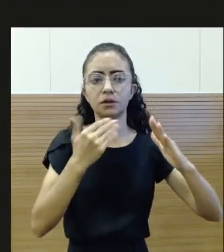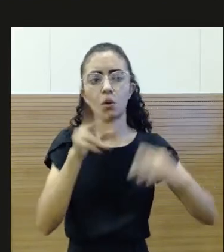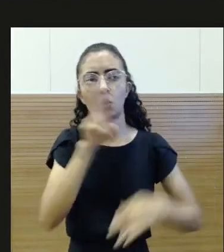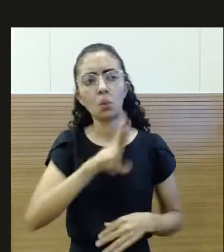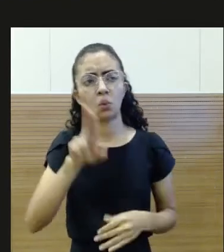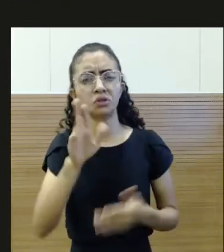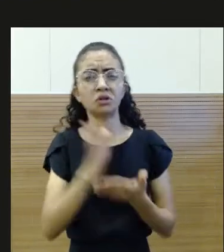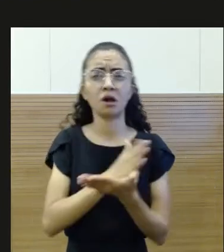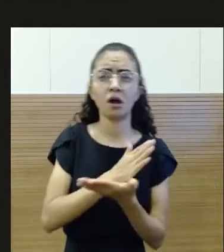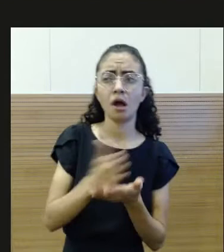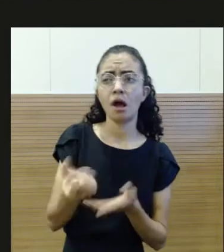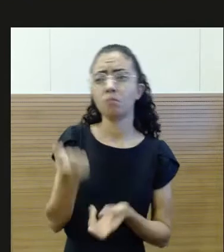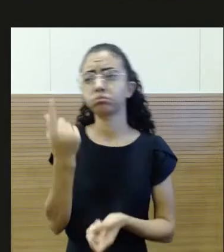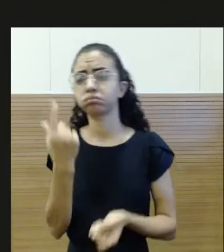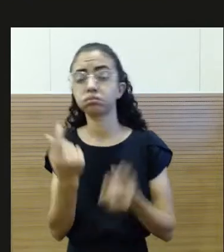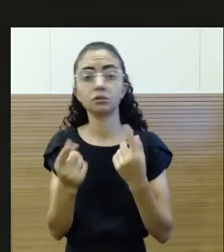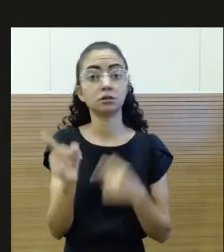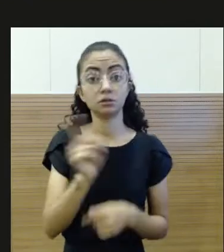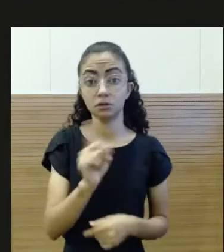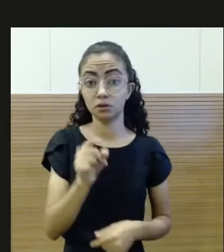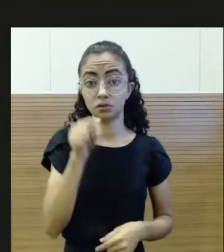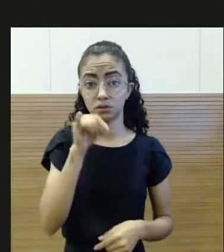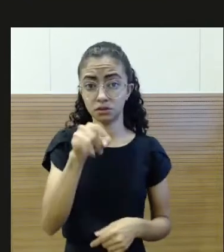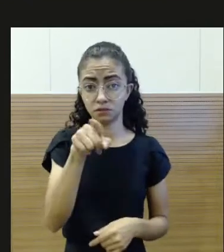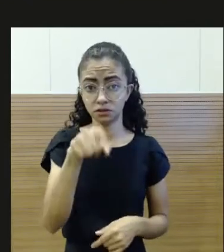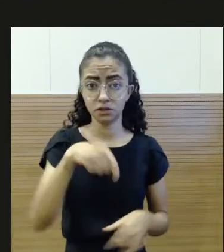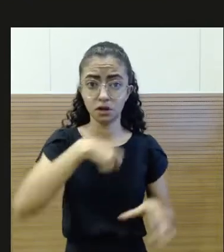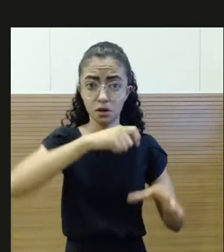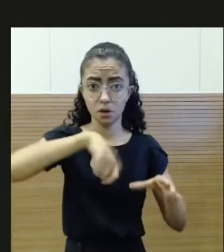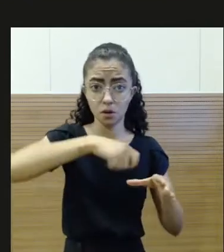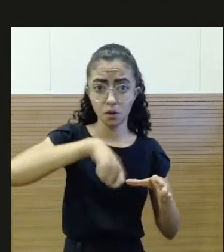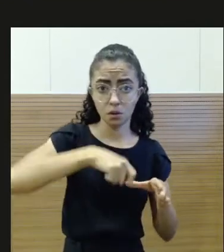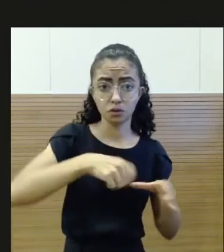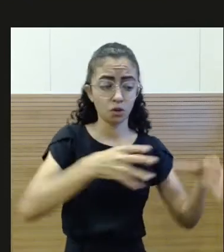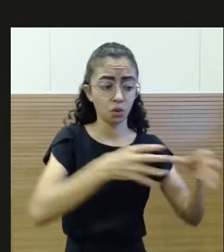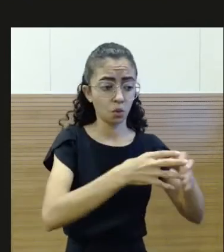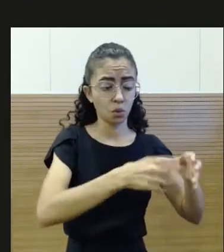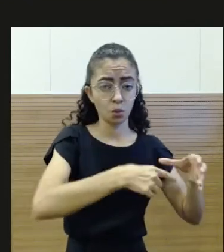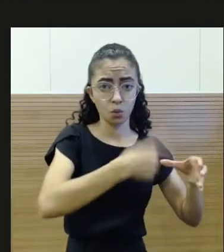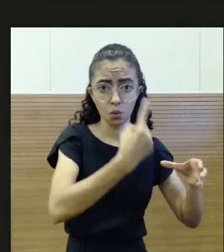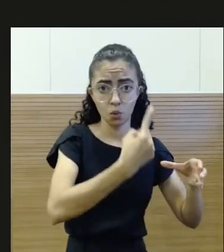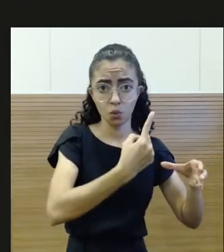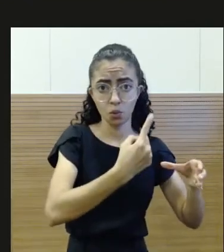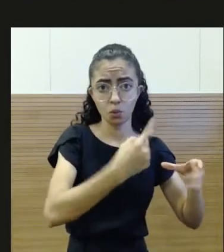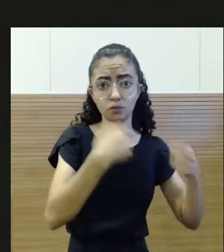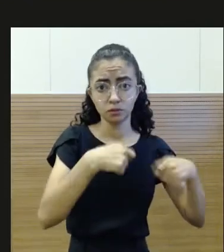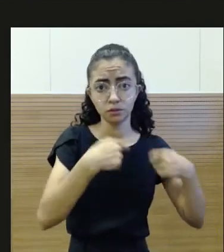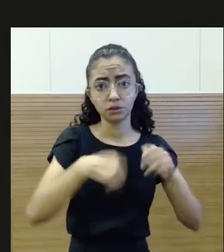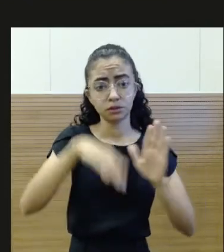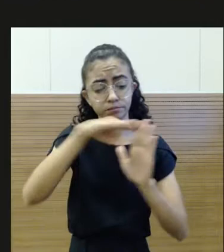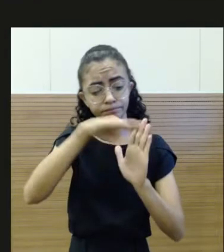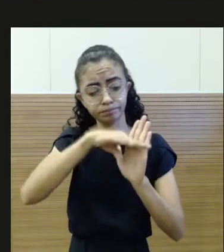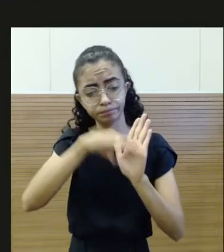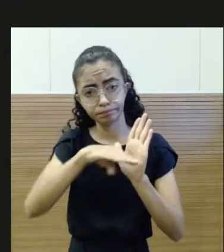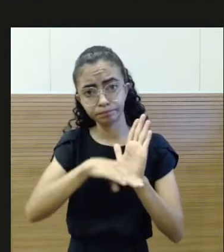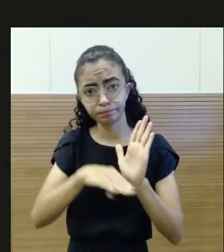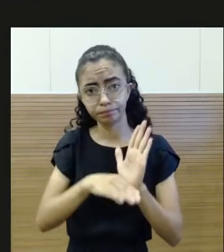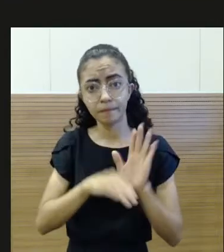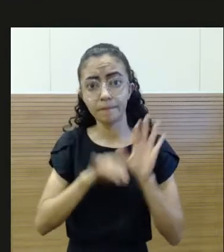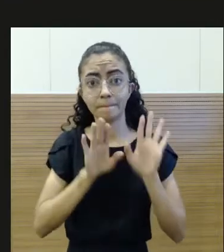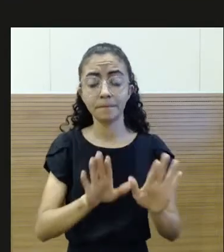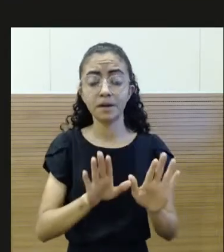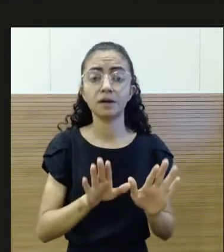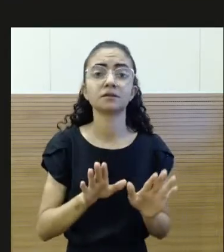Não. Se você cozinha e você faz sua alimentação à base do grupo 1, você precisa dos ingredientes culinários. Mas aqui o segredo é